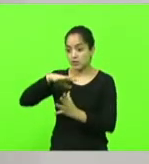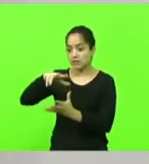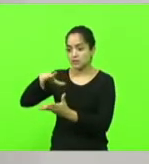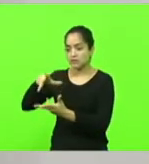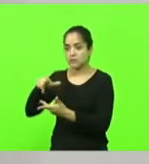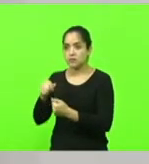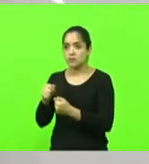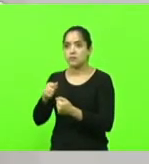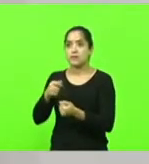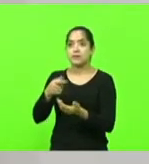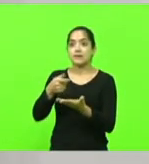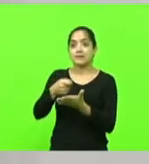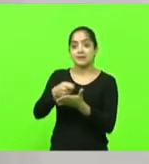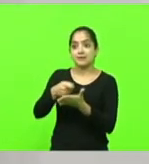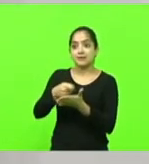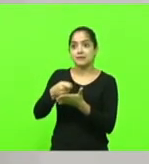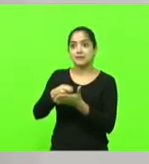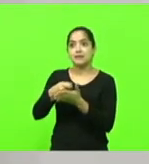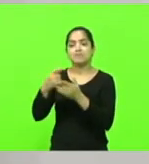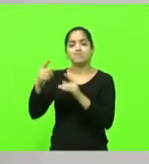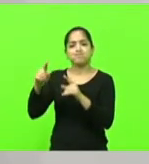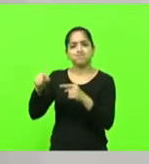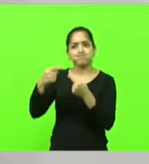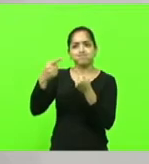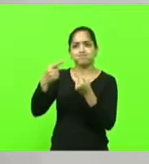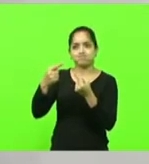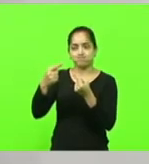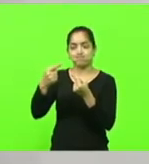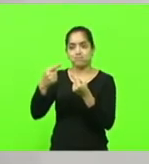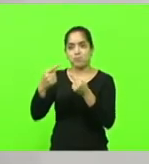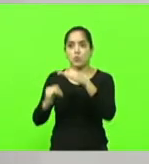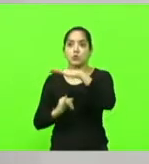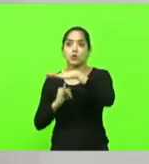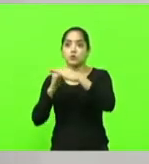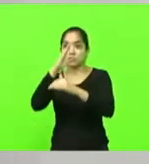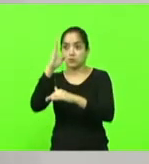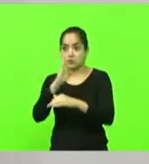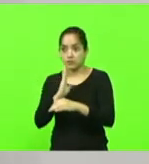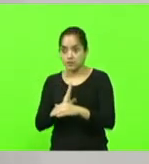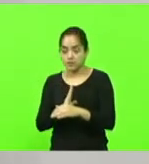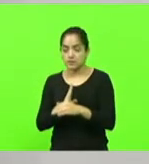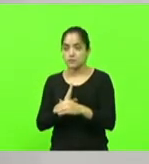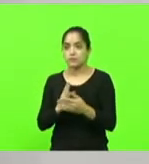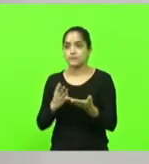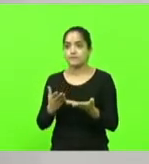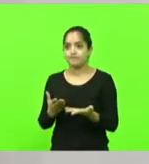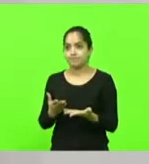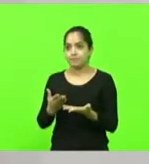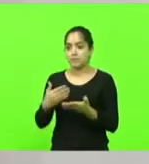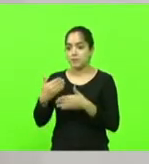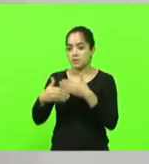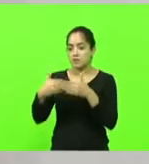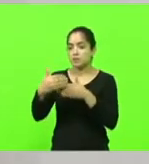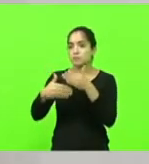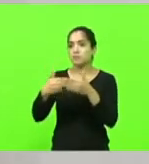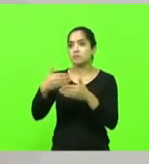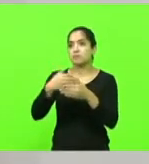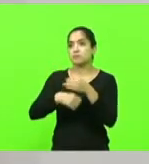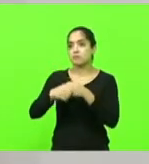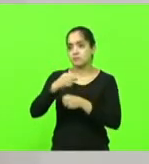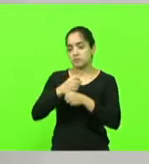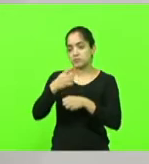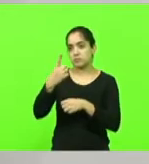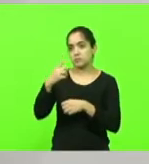sufocar a nossa indústria, que iniciava os seus passos na década de